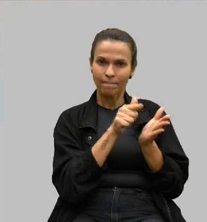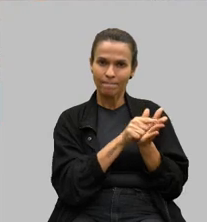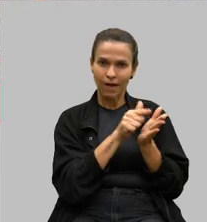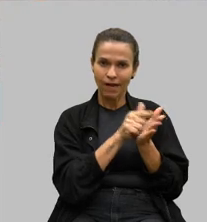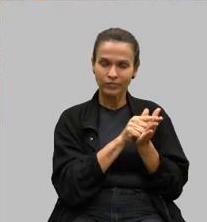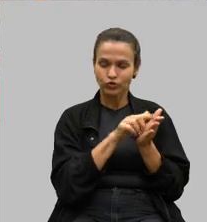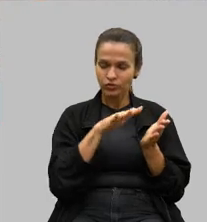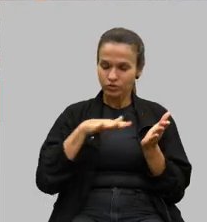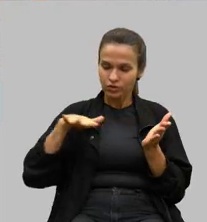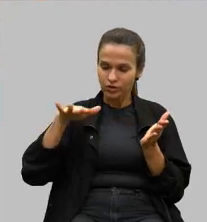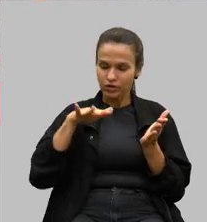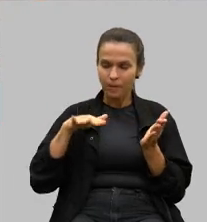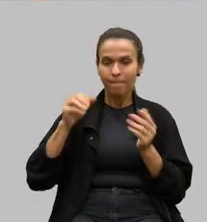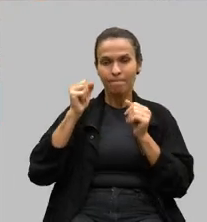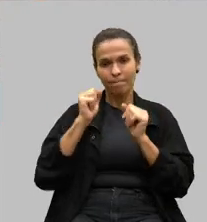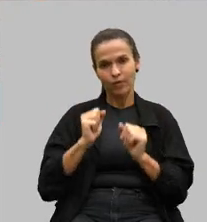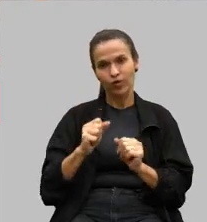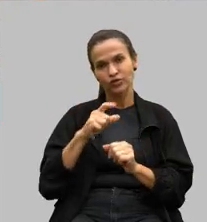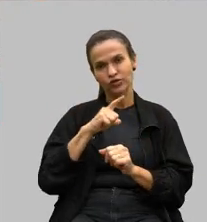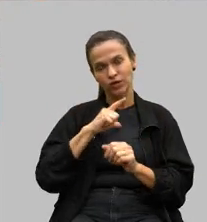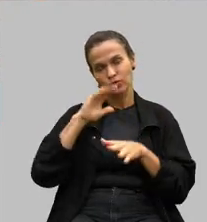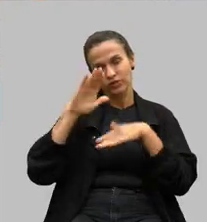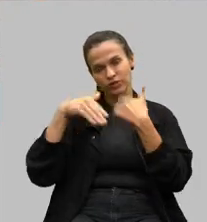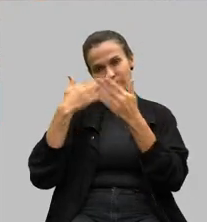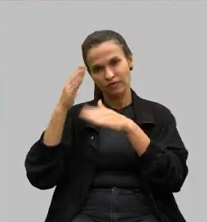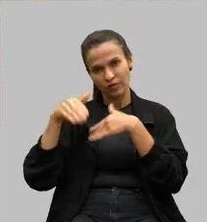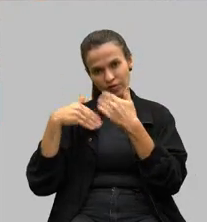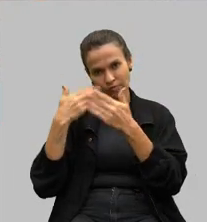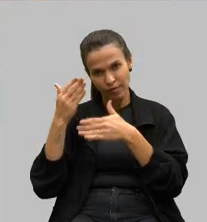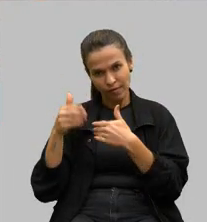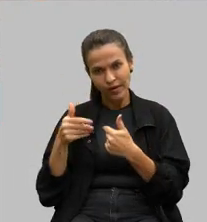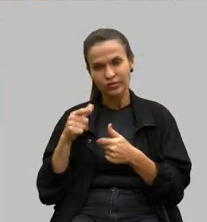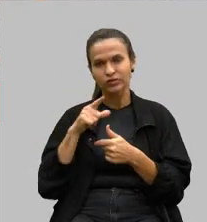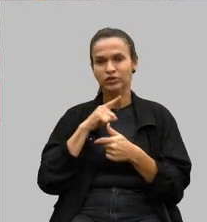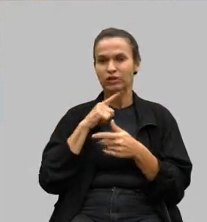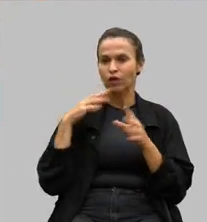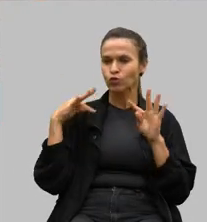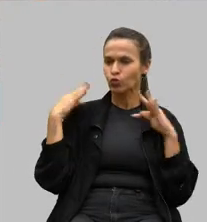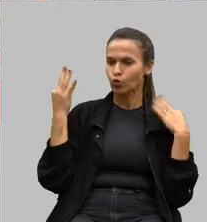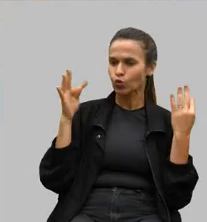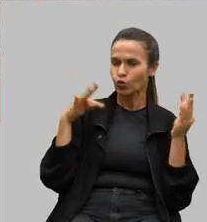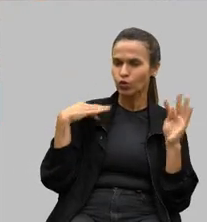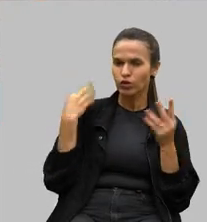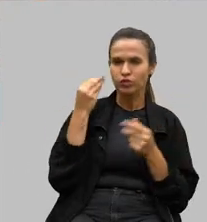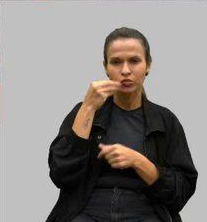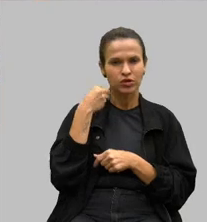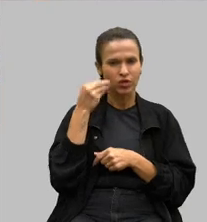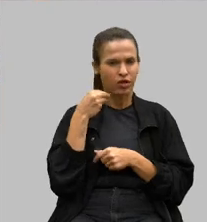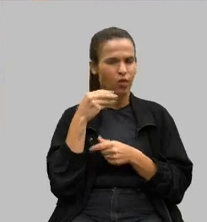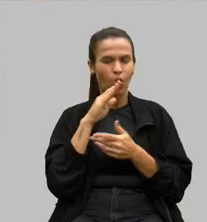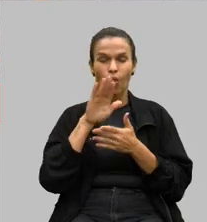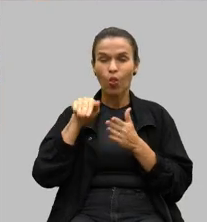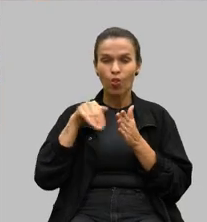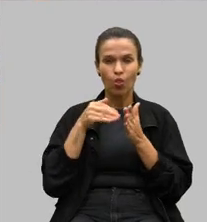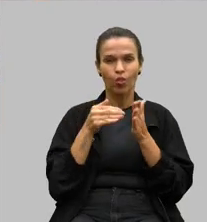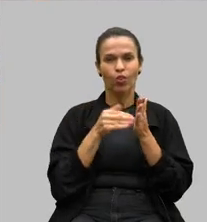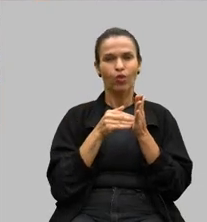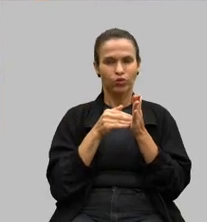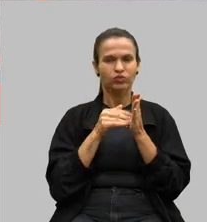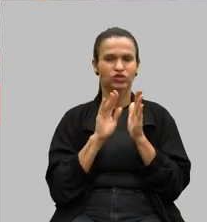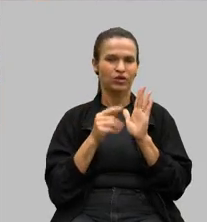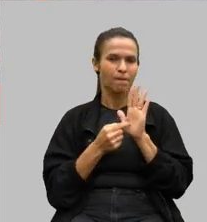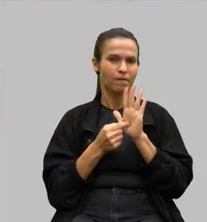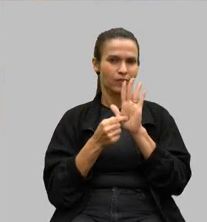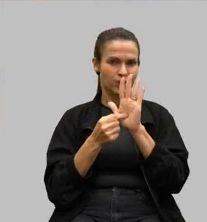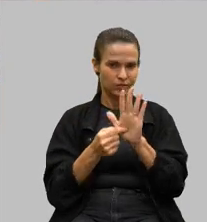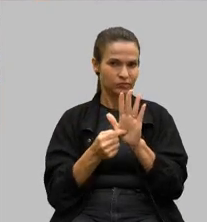territórios que podem ter um desenvolvimento que passa pelo turismo que passa por todas as agendas que você apresentou que o